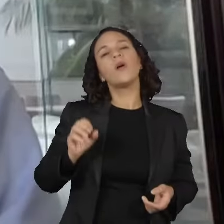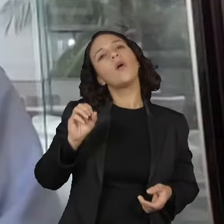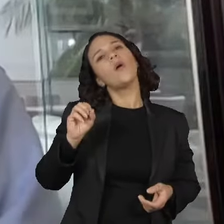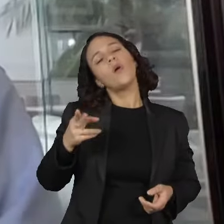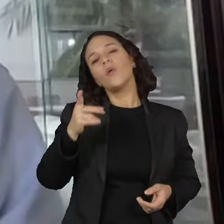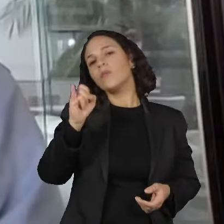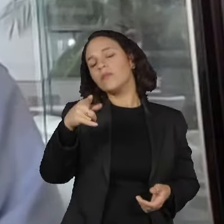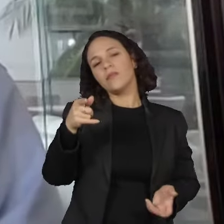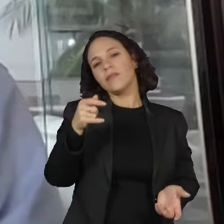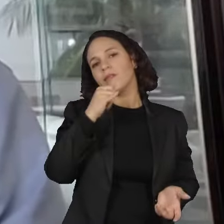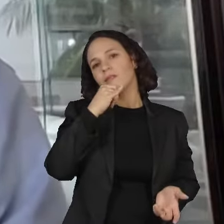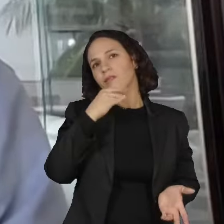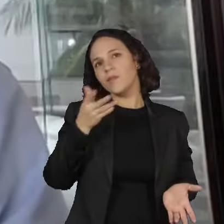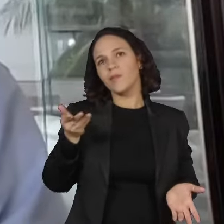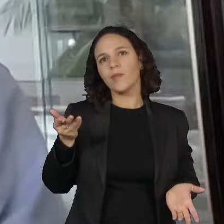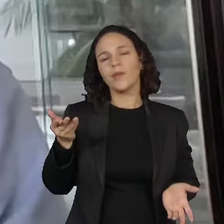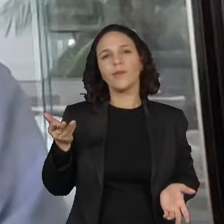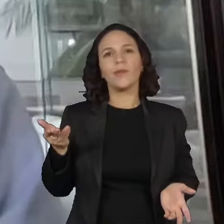condição de ficar um pouco